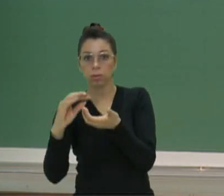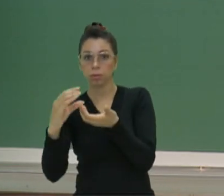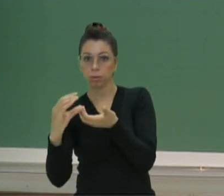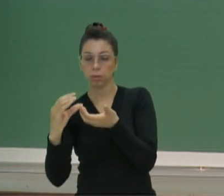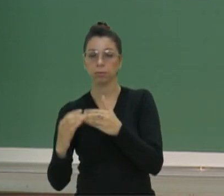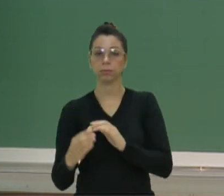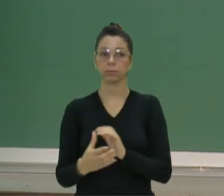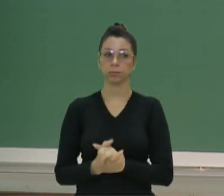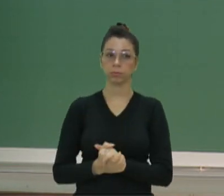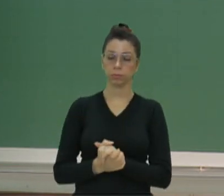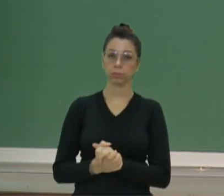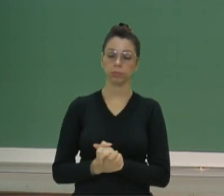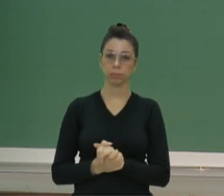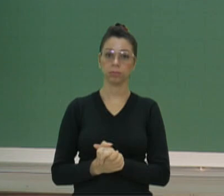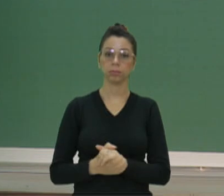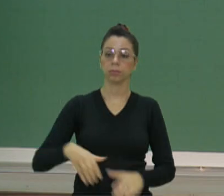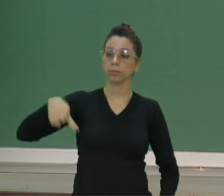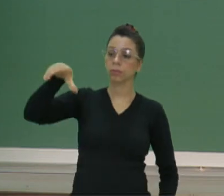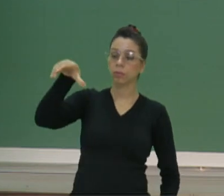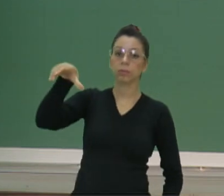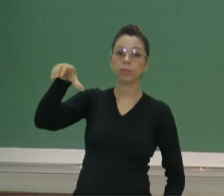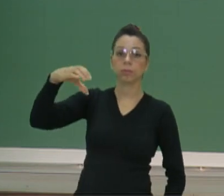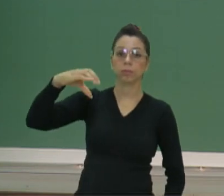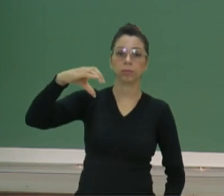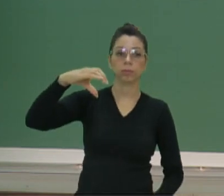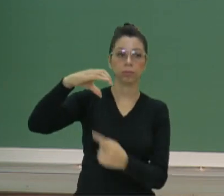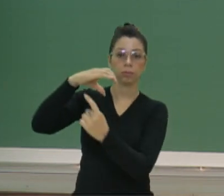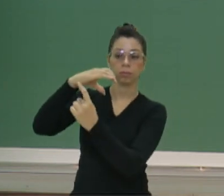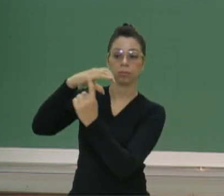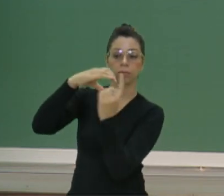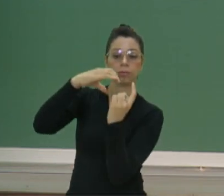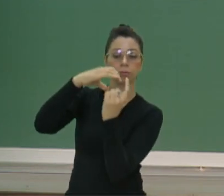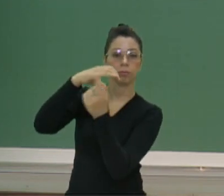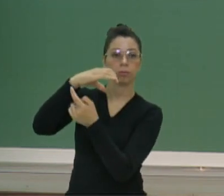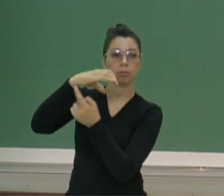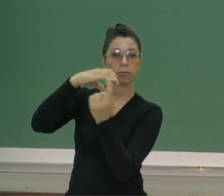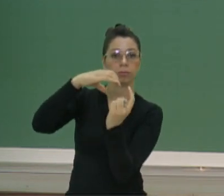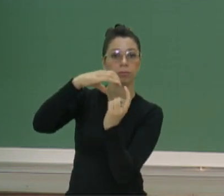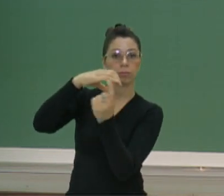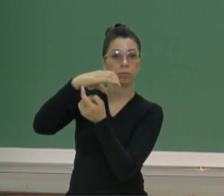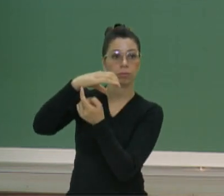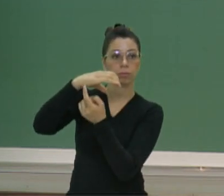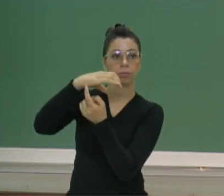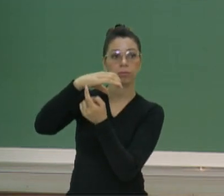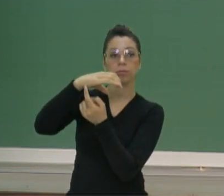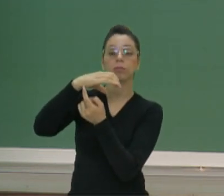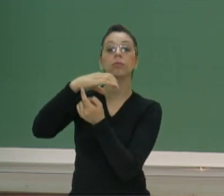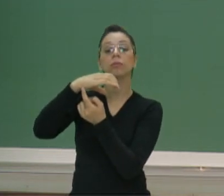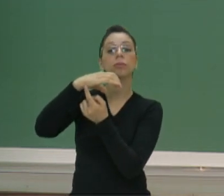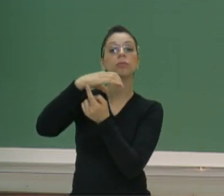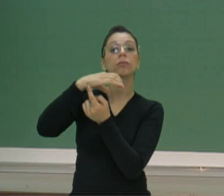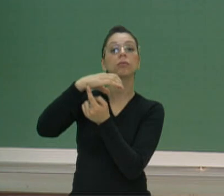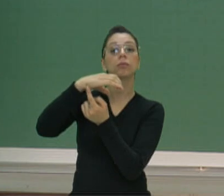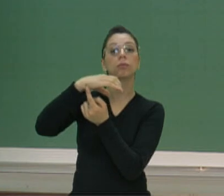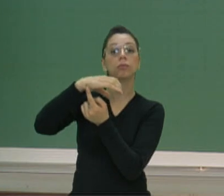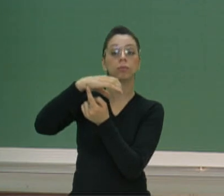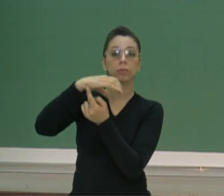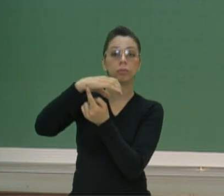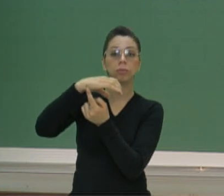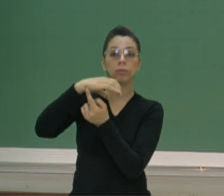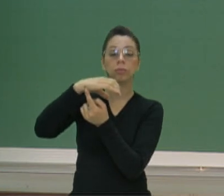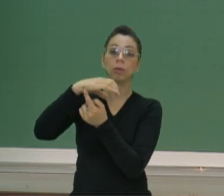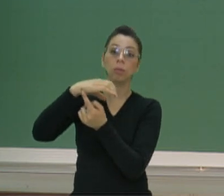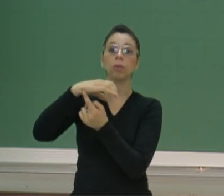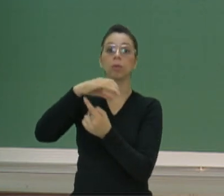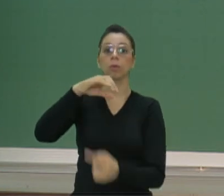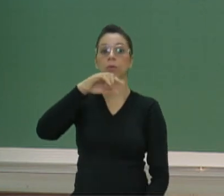Na parte superior, lá em cima, paralela à região do Círculo Polar Ártico, nós vamos colocar zona